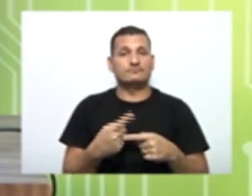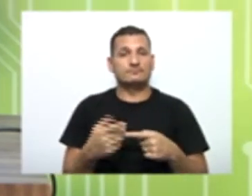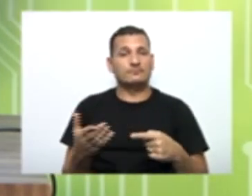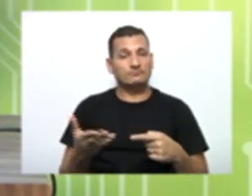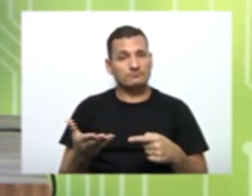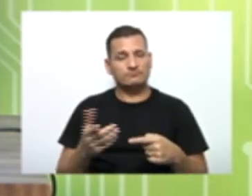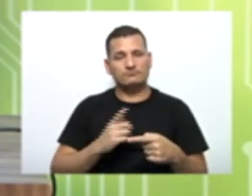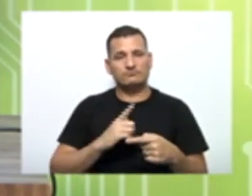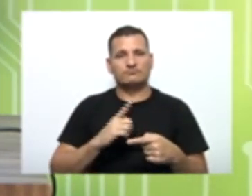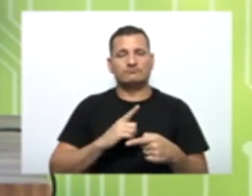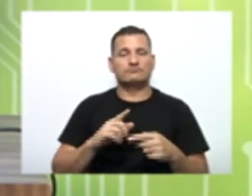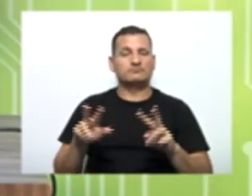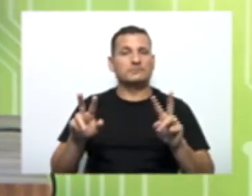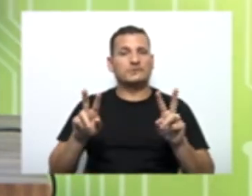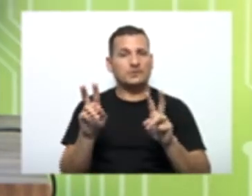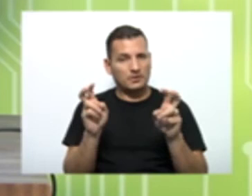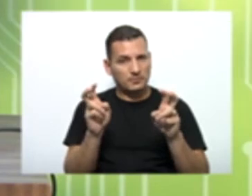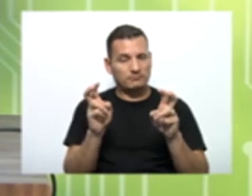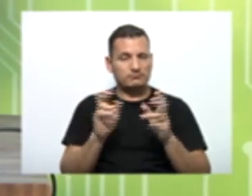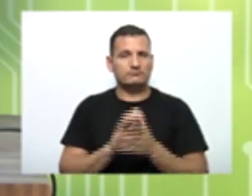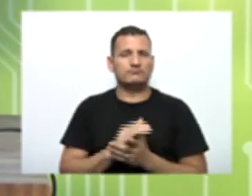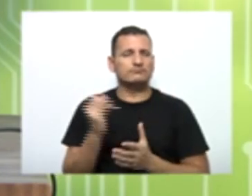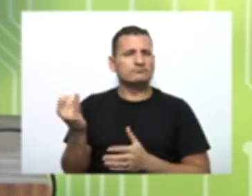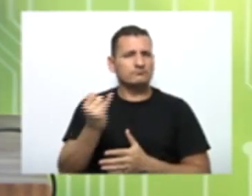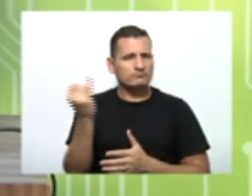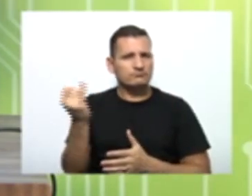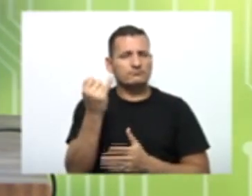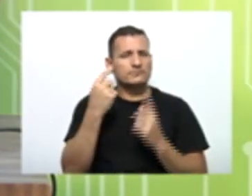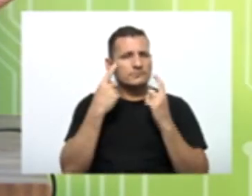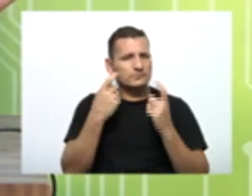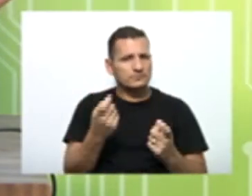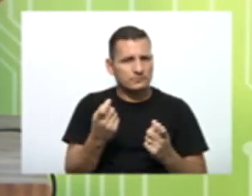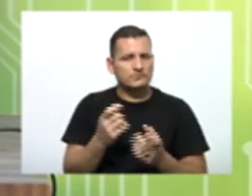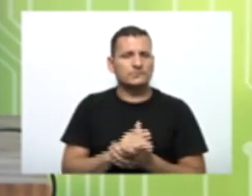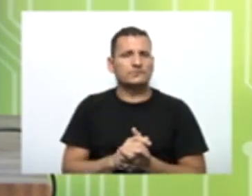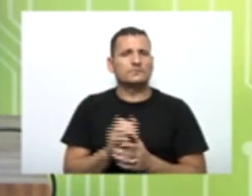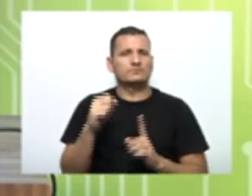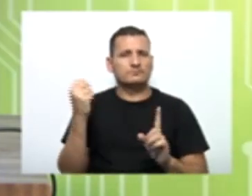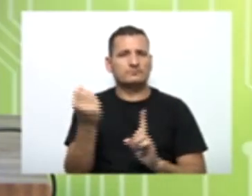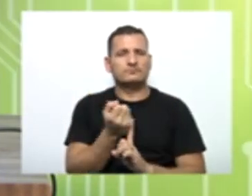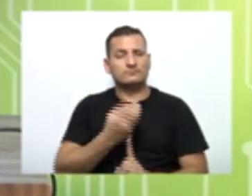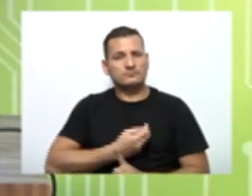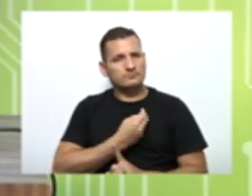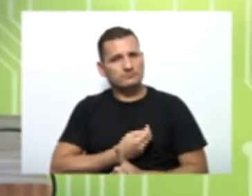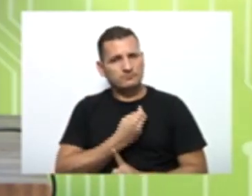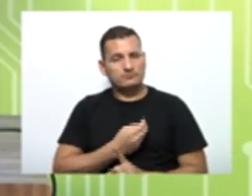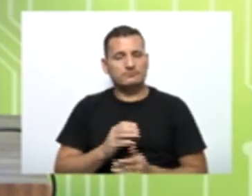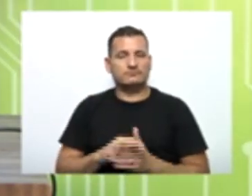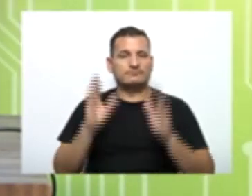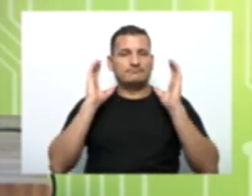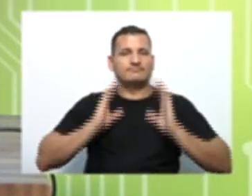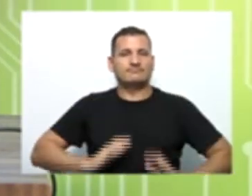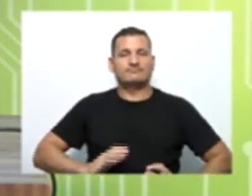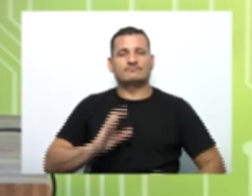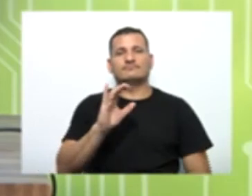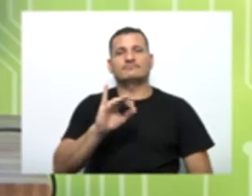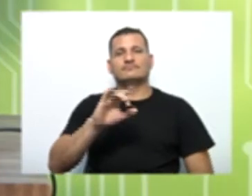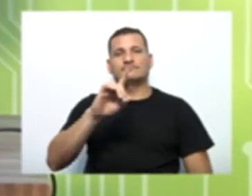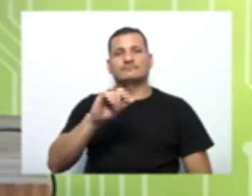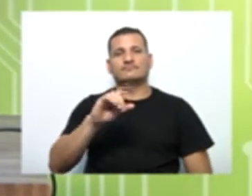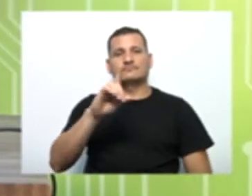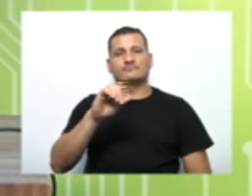interessante, muito importante para a nossa vida pessoal, profissional e para a nossa vida em sociedade, que é cidadania. Hoje nós vamos